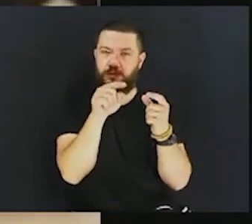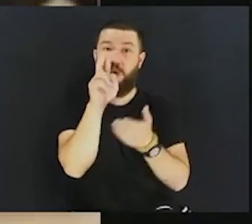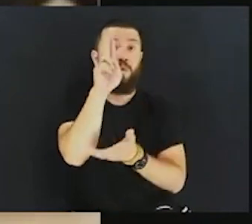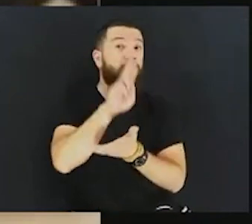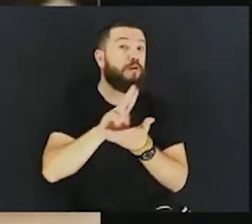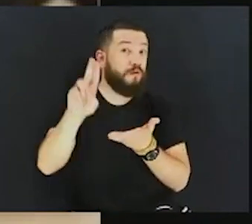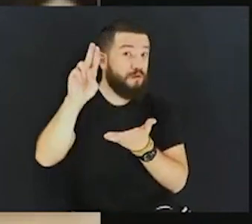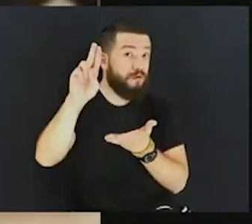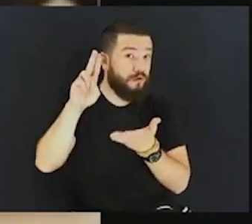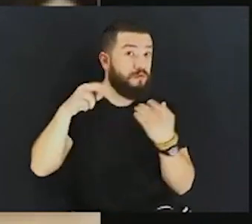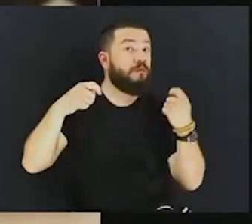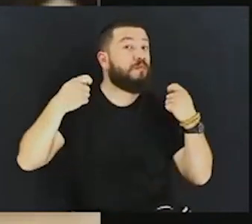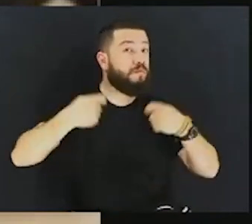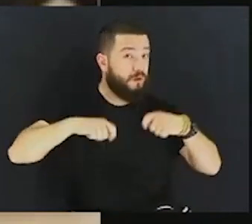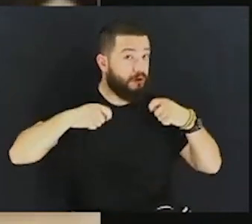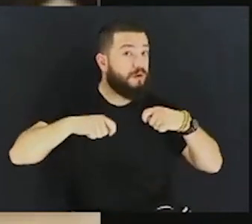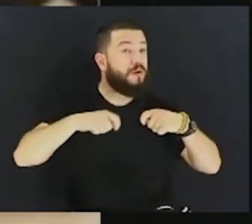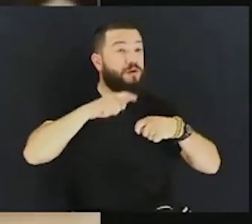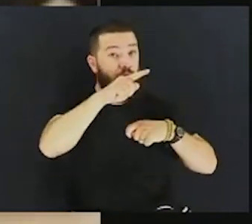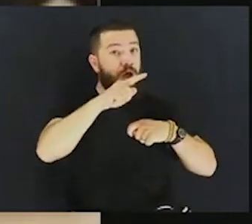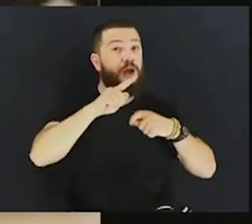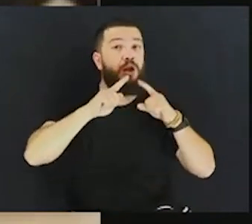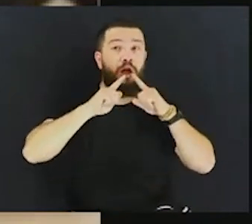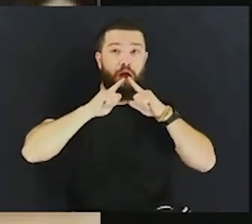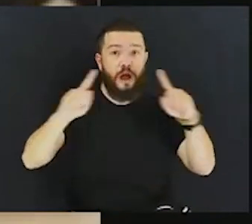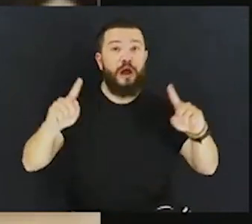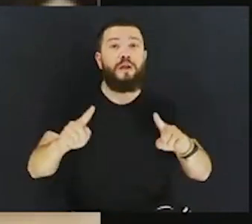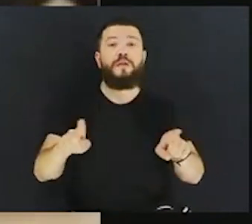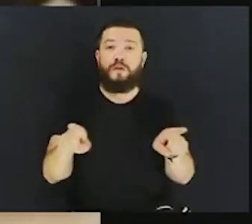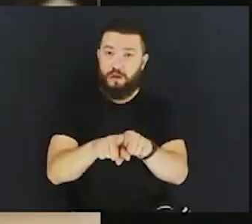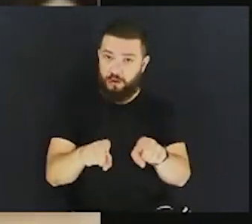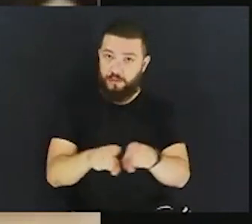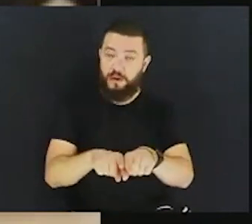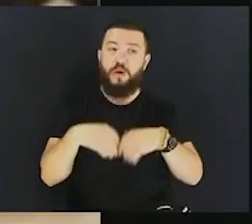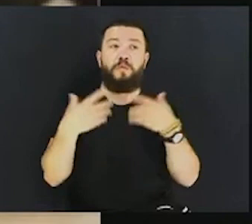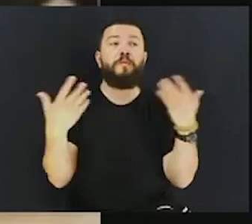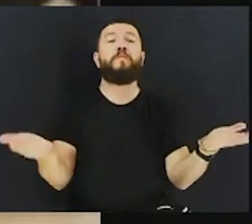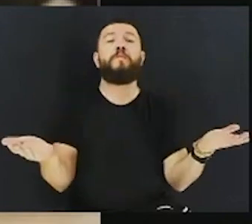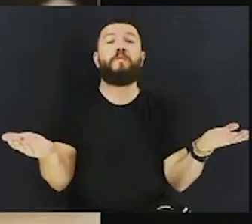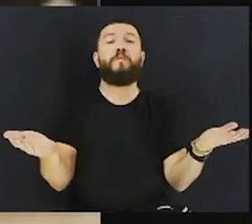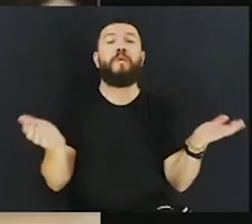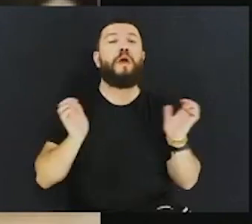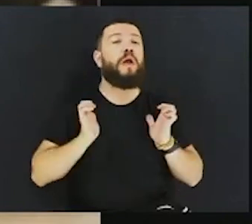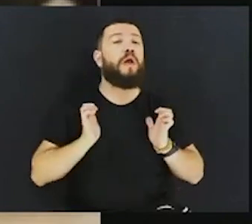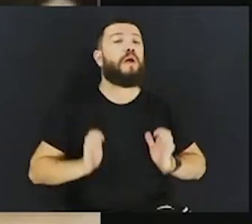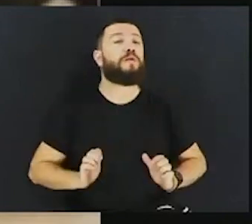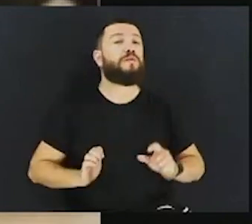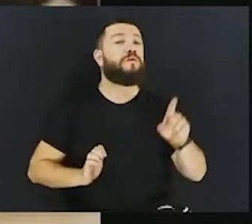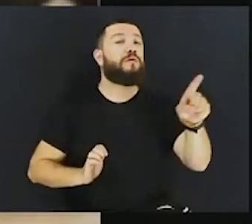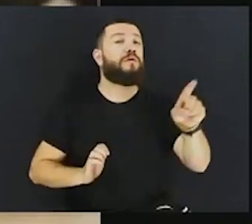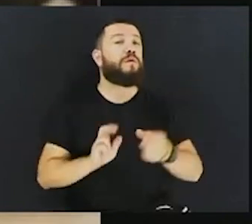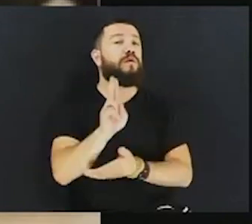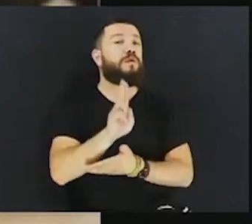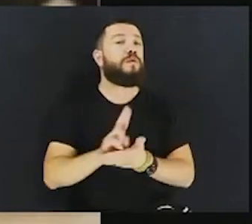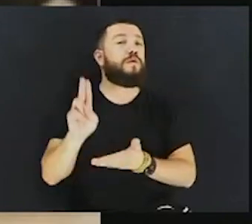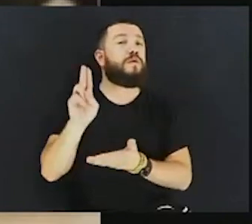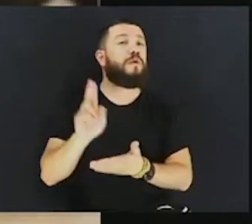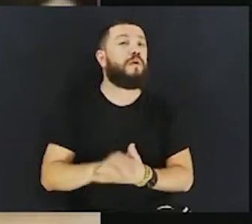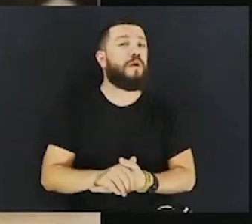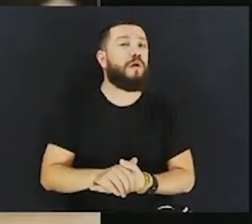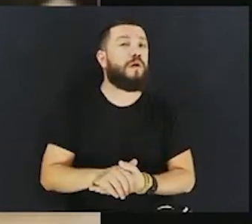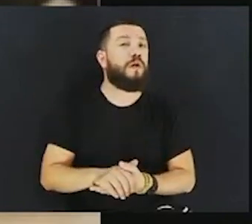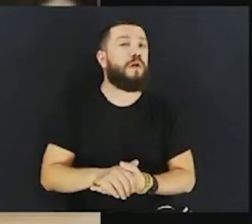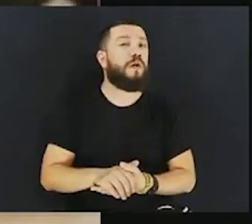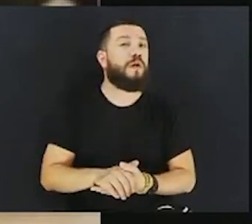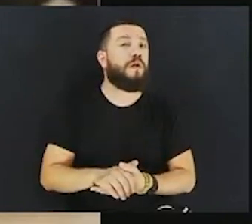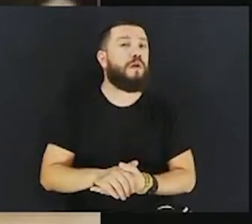manifestar, porque eu questiono qual é o aspecto moral e ético que eles ensinam para os seus alunos se eles forem coniventes. E